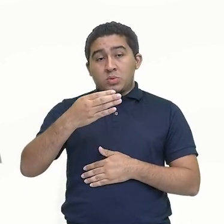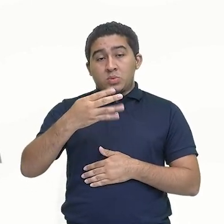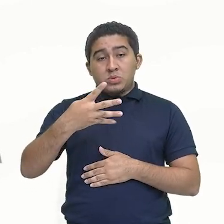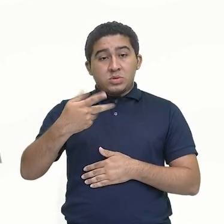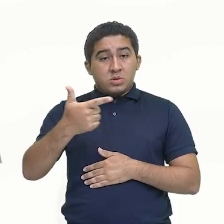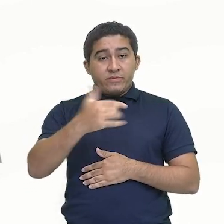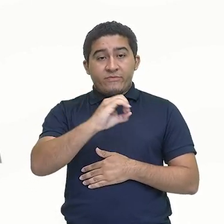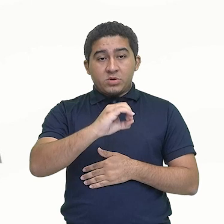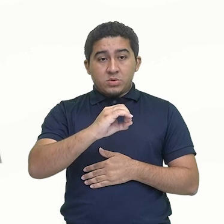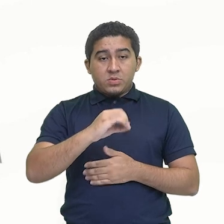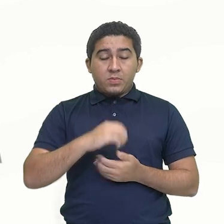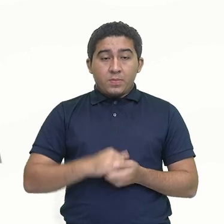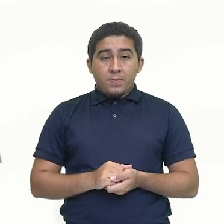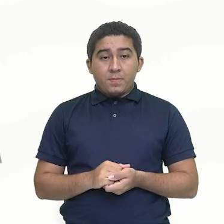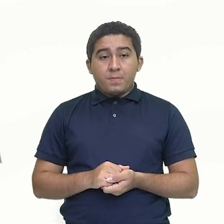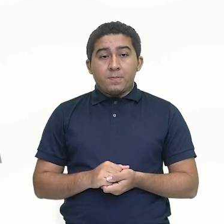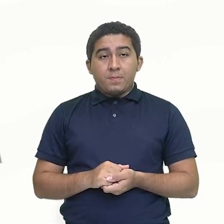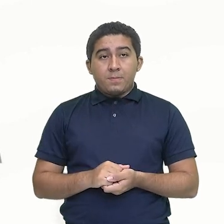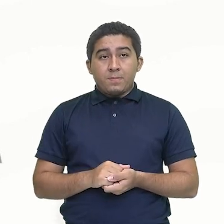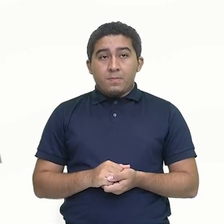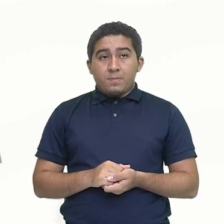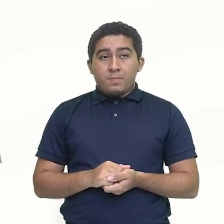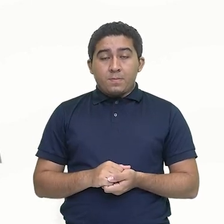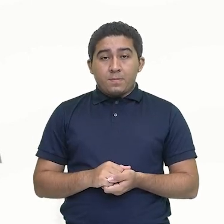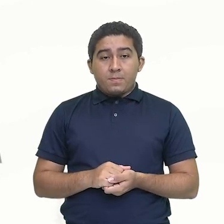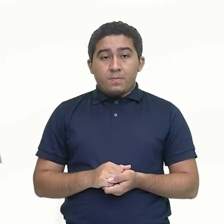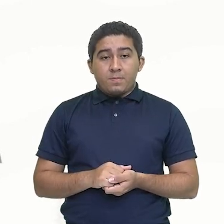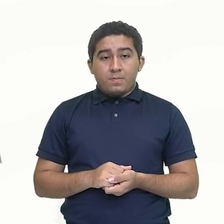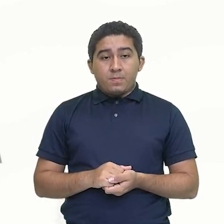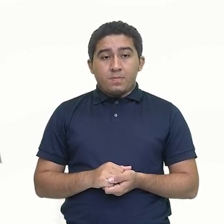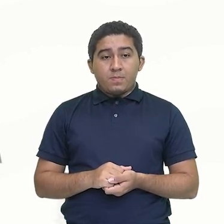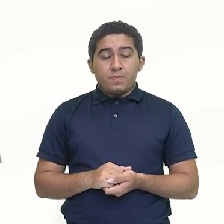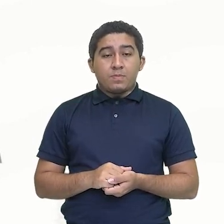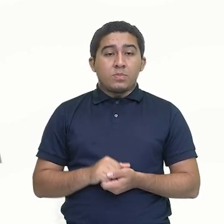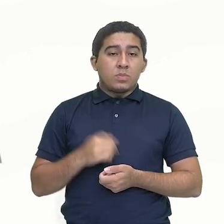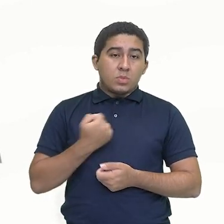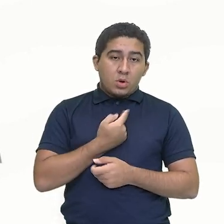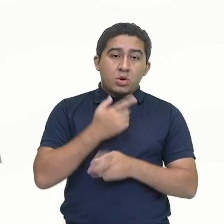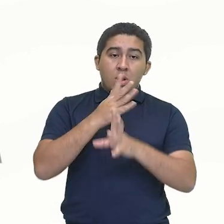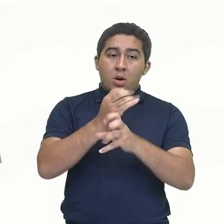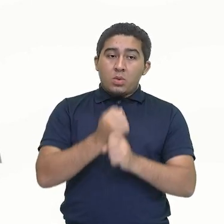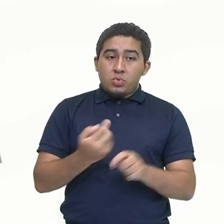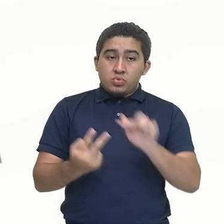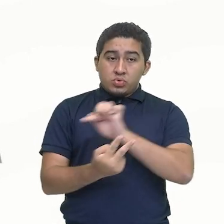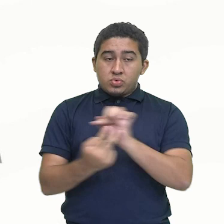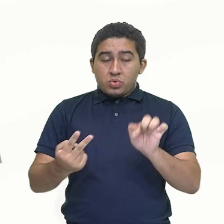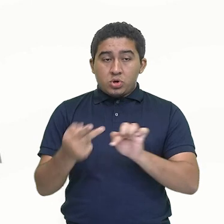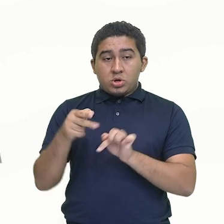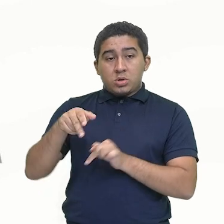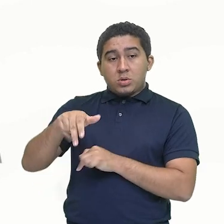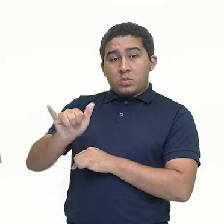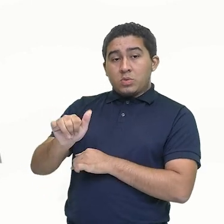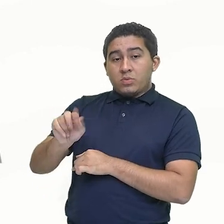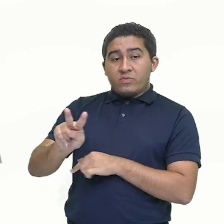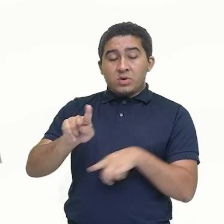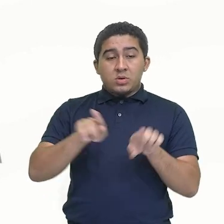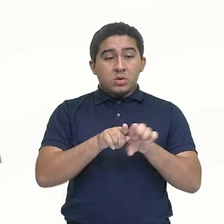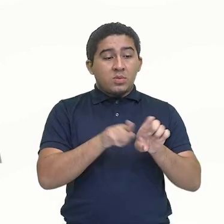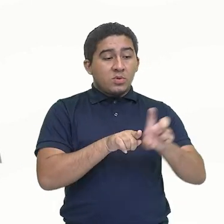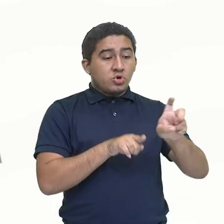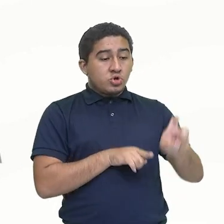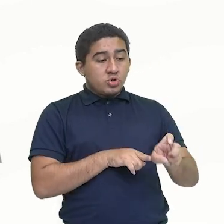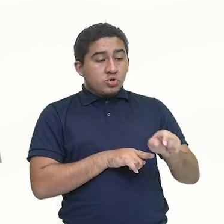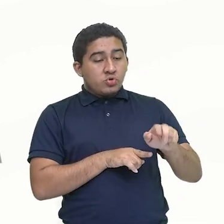420, tá? Quando a gente calculou o y do vértice, nós achamos 420, e quando nós calculamos o x